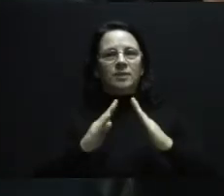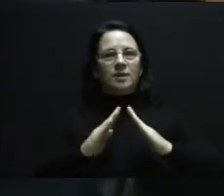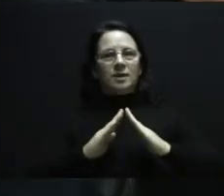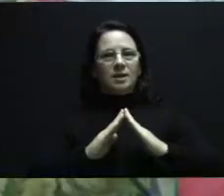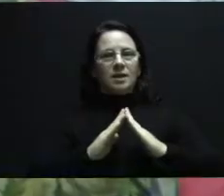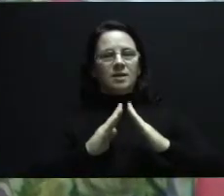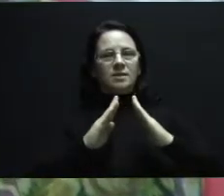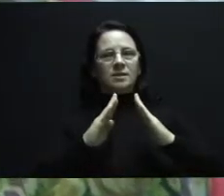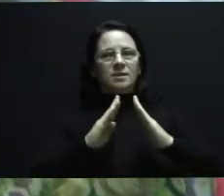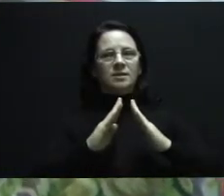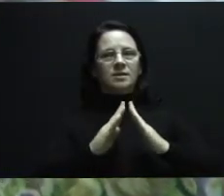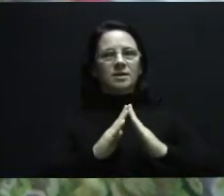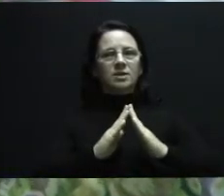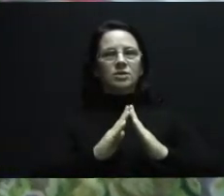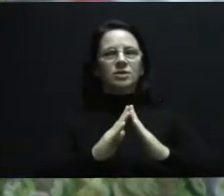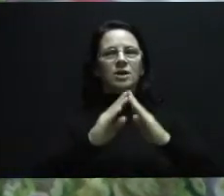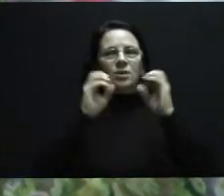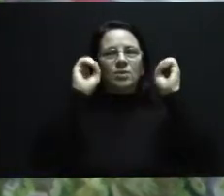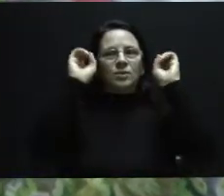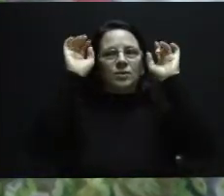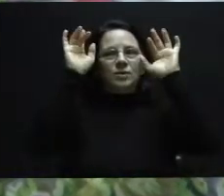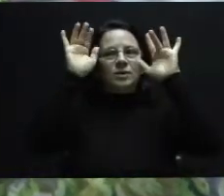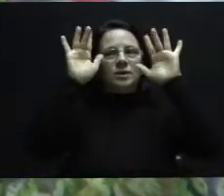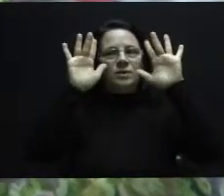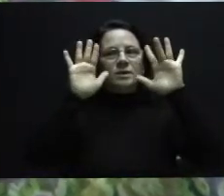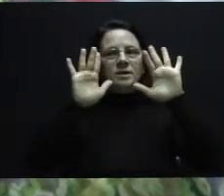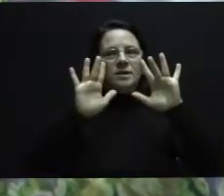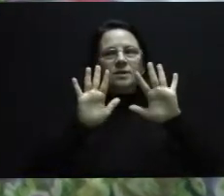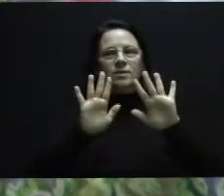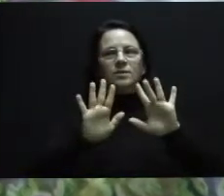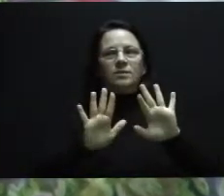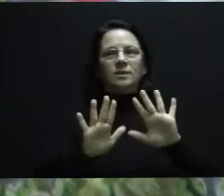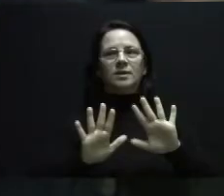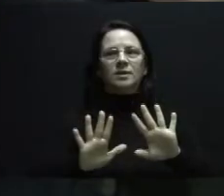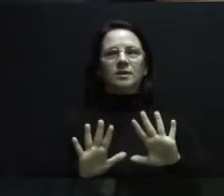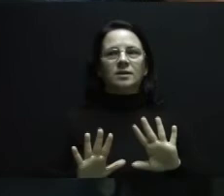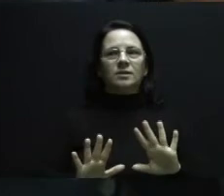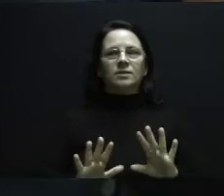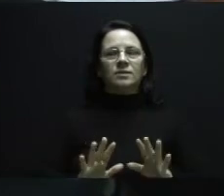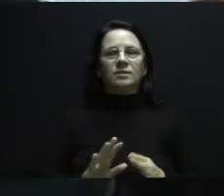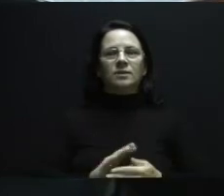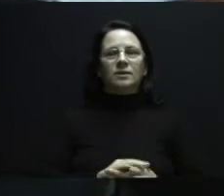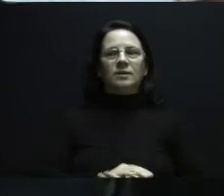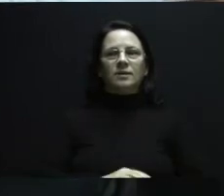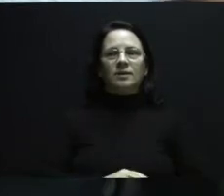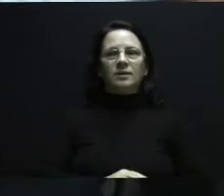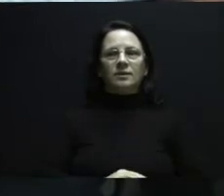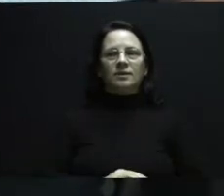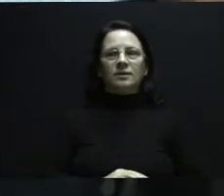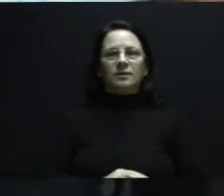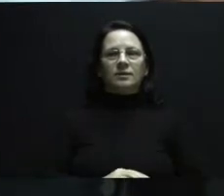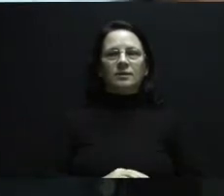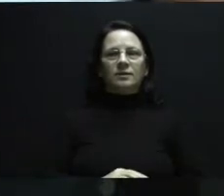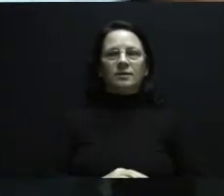que minha casa seja o teu santuário.